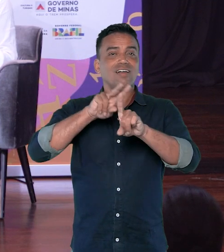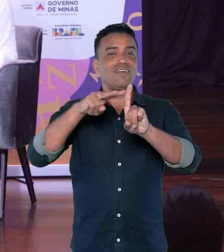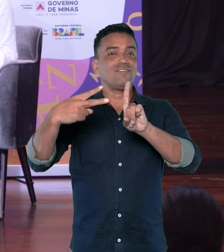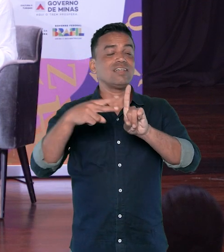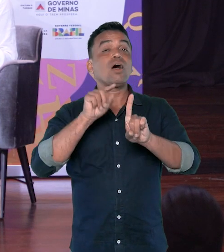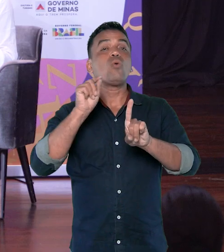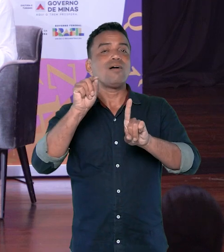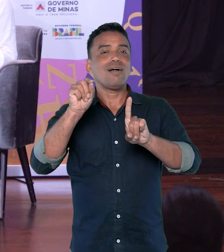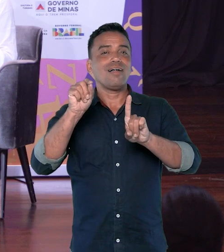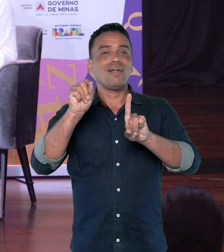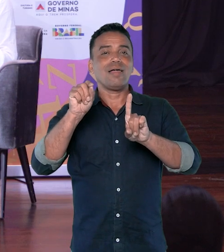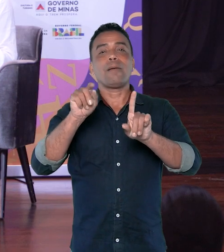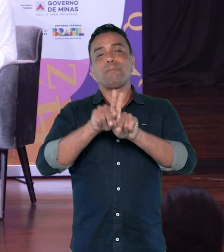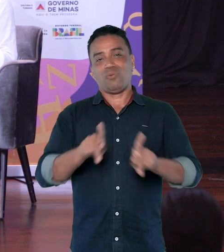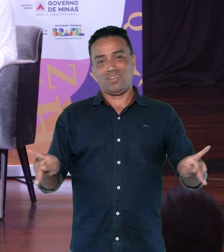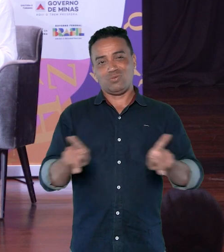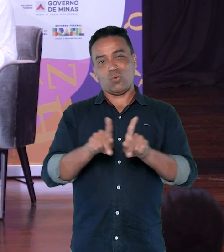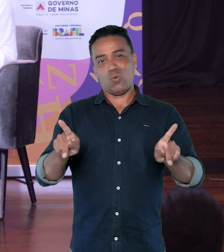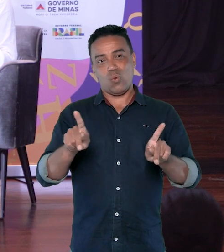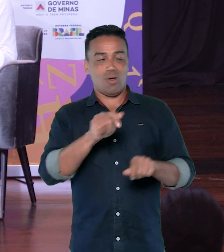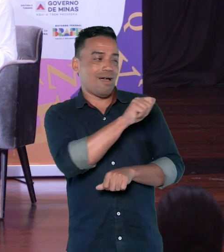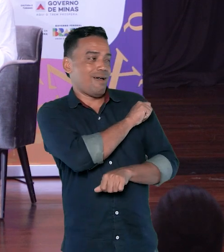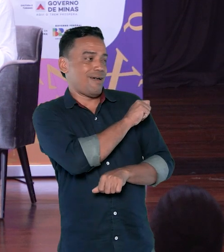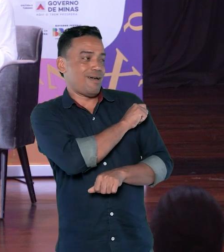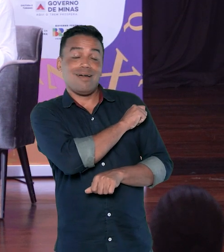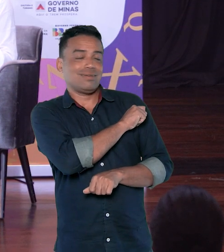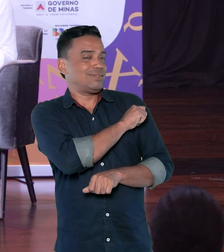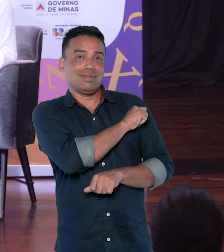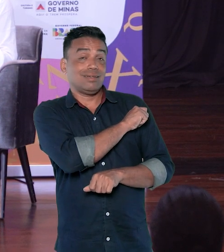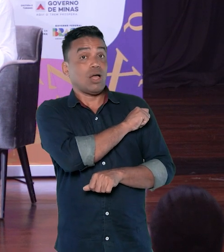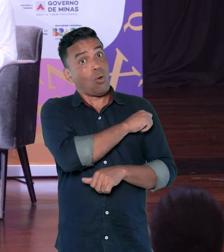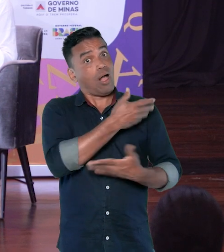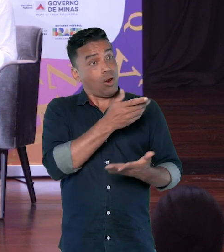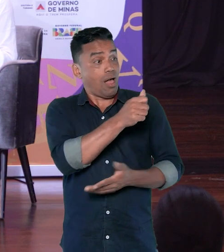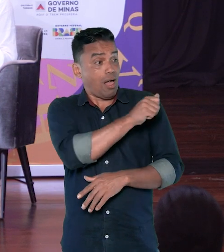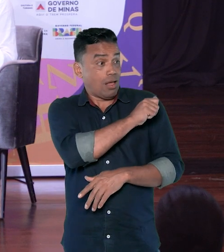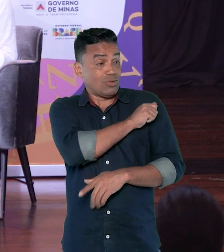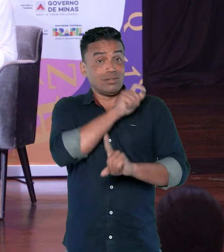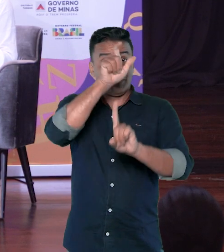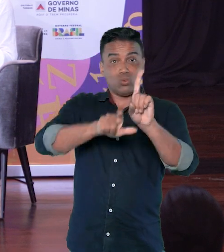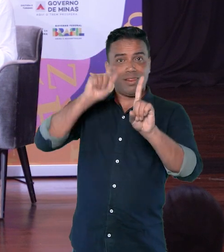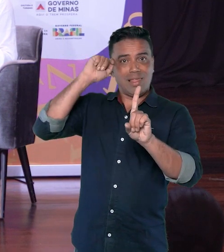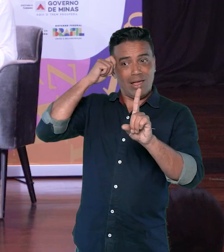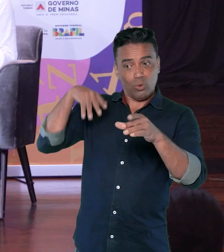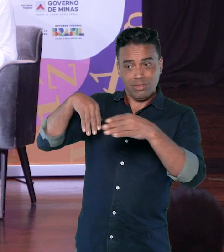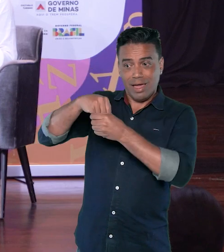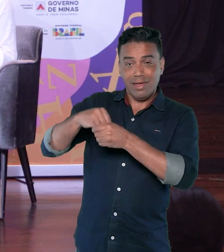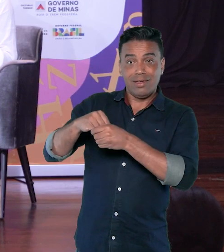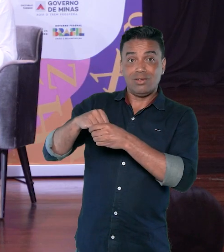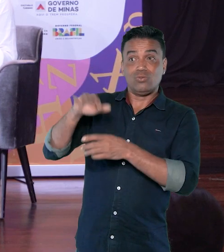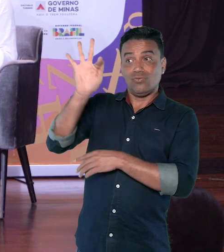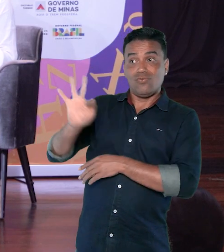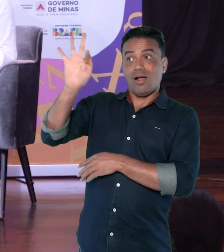Né? Agora, um personagem negro numa universidade é difícil